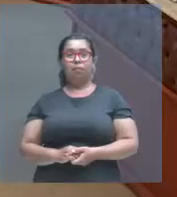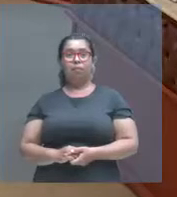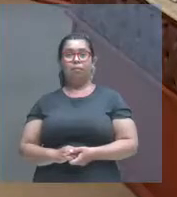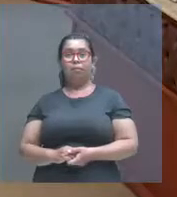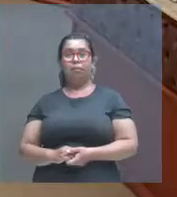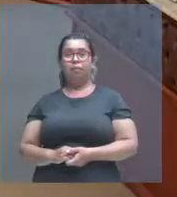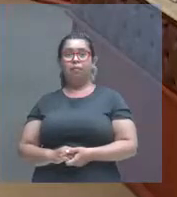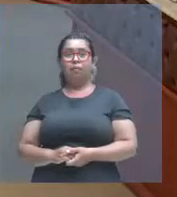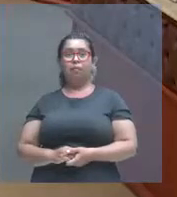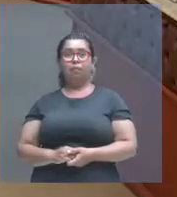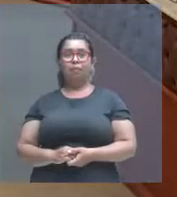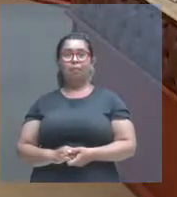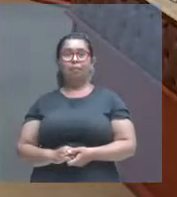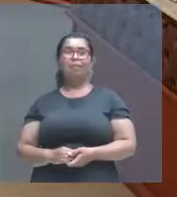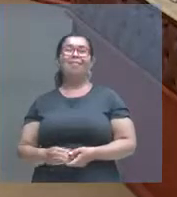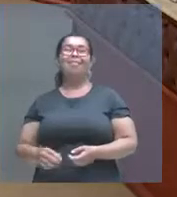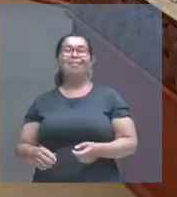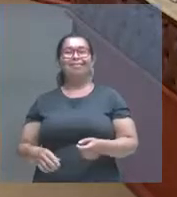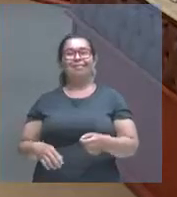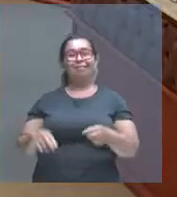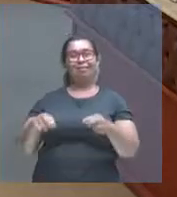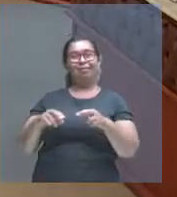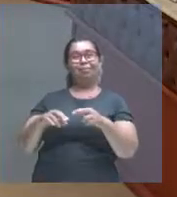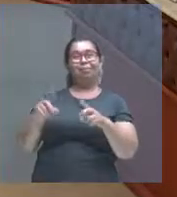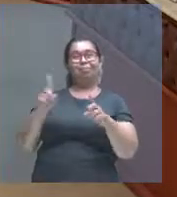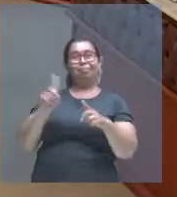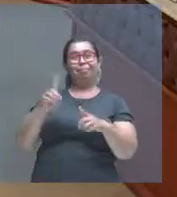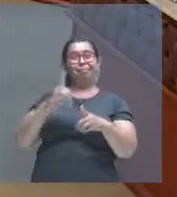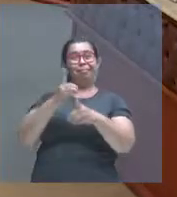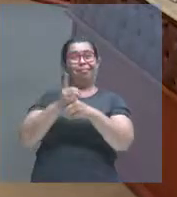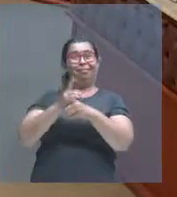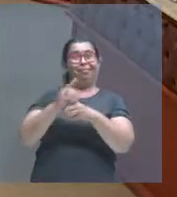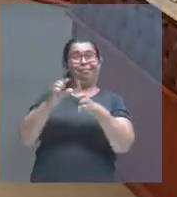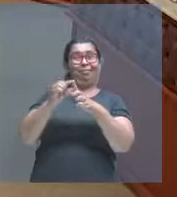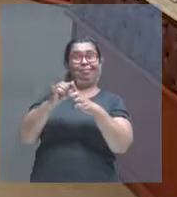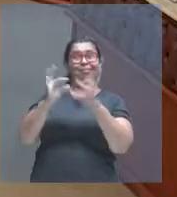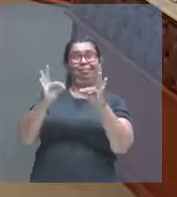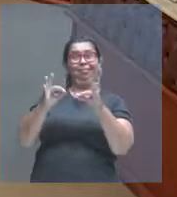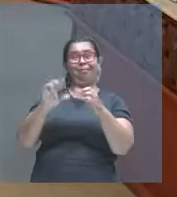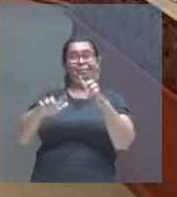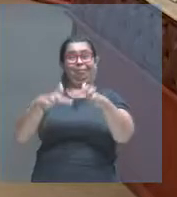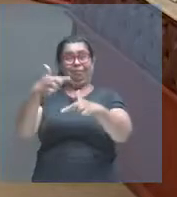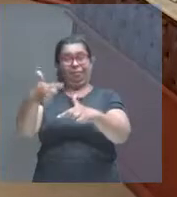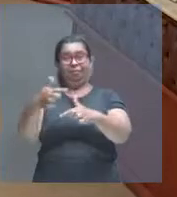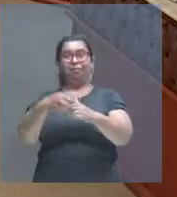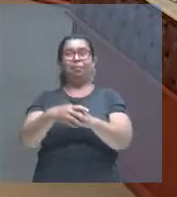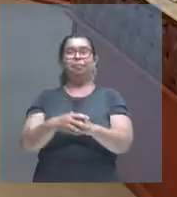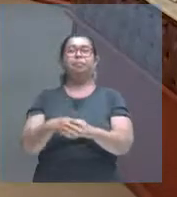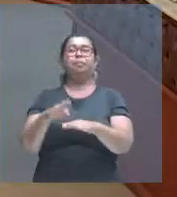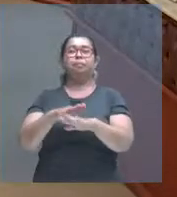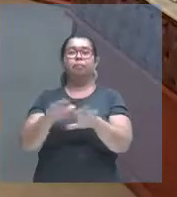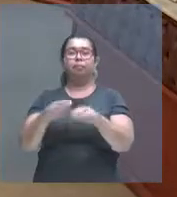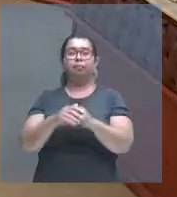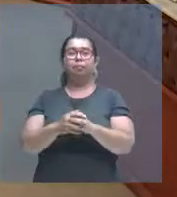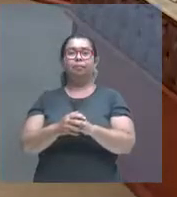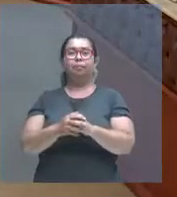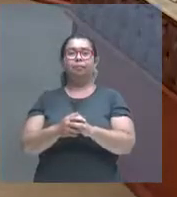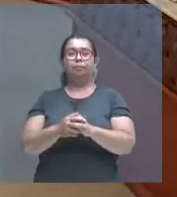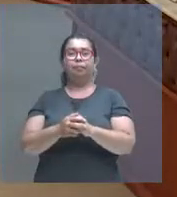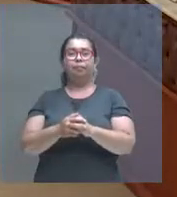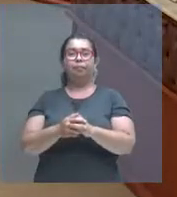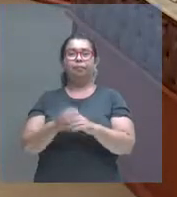Está em sintonia aqui, eu e Toninho aqui. Sim, eu sei. Após, né, o término aqui, todos